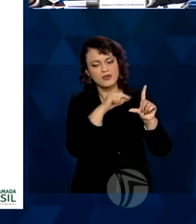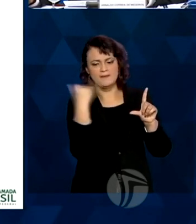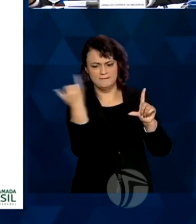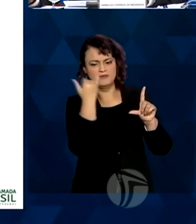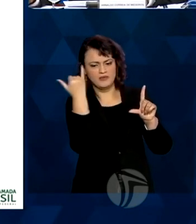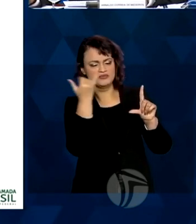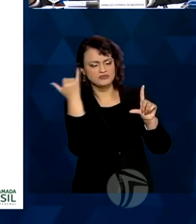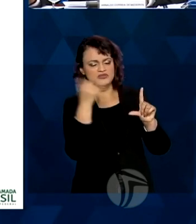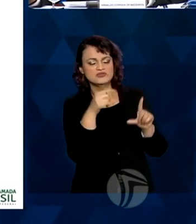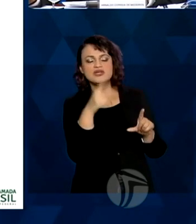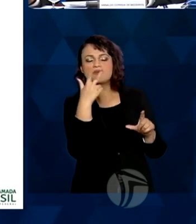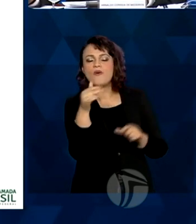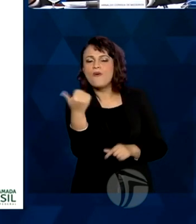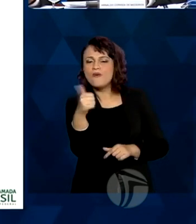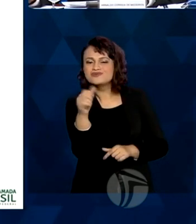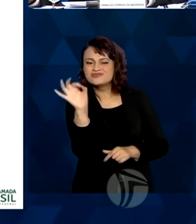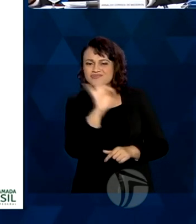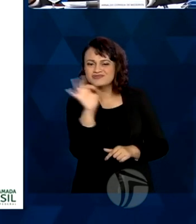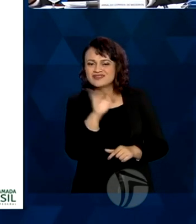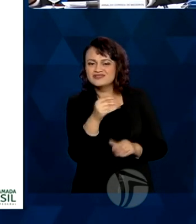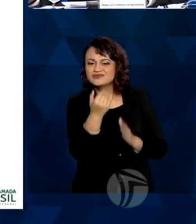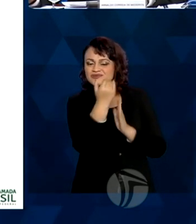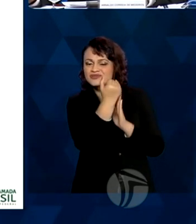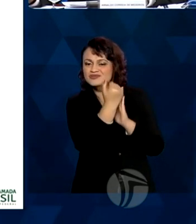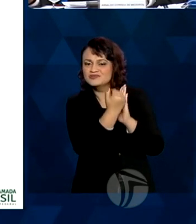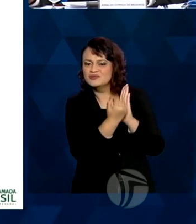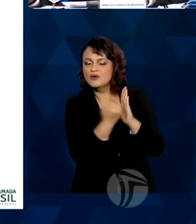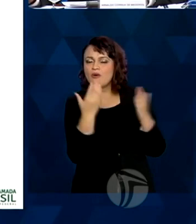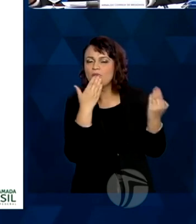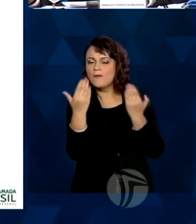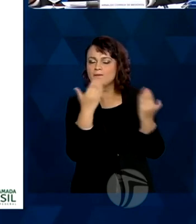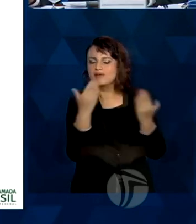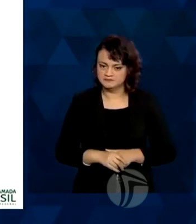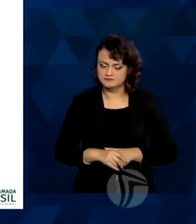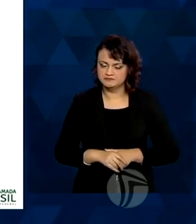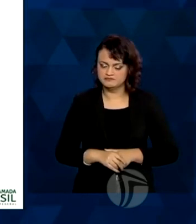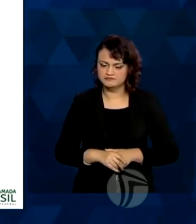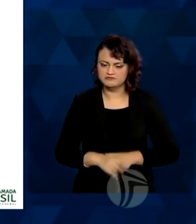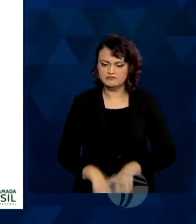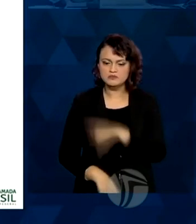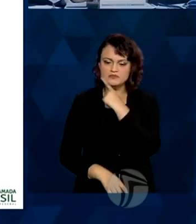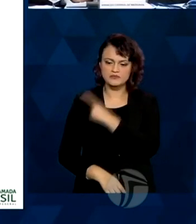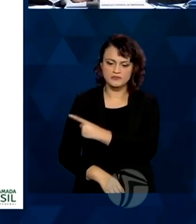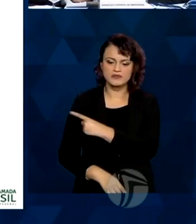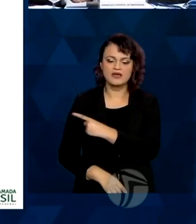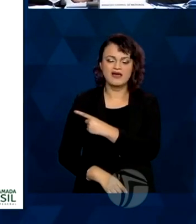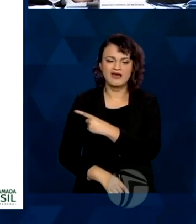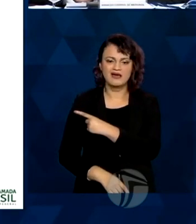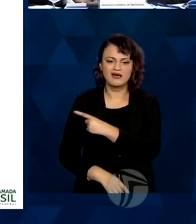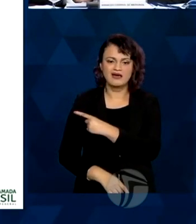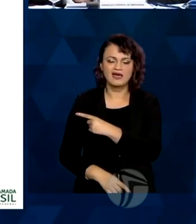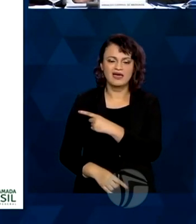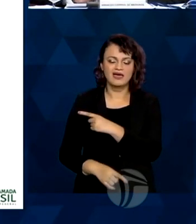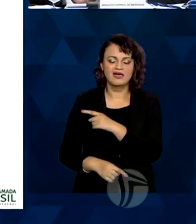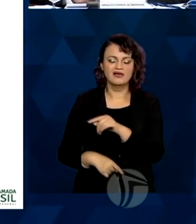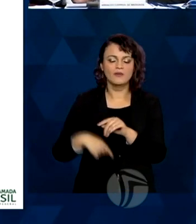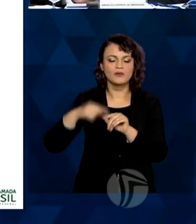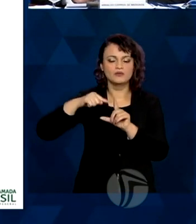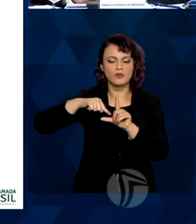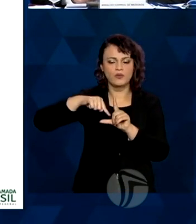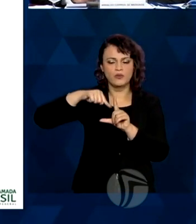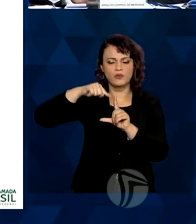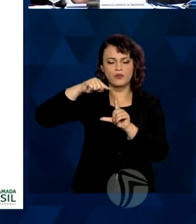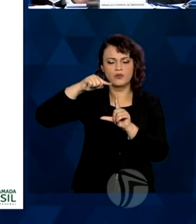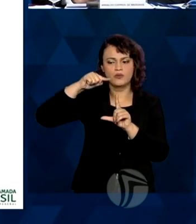11% da 24ª para a 25ª, né? Esse slide, ele mostra a evolução